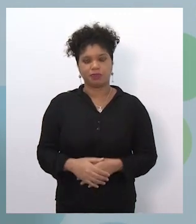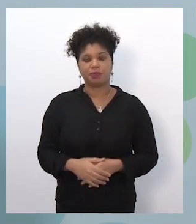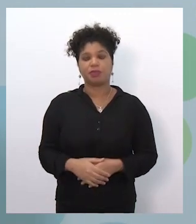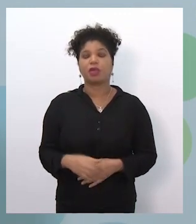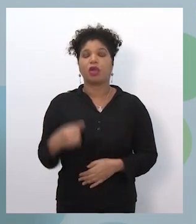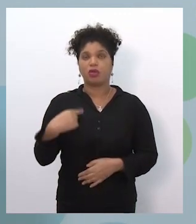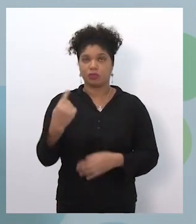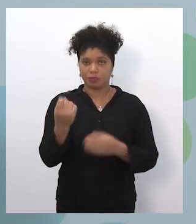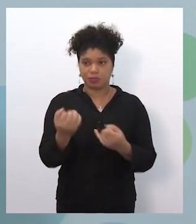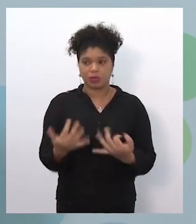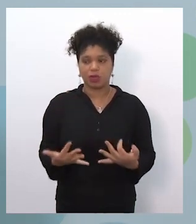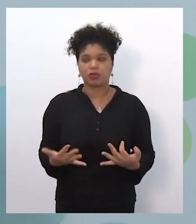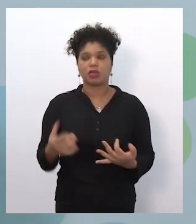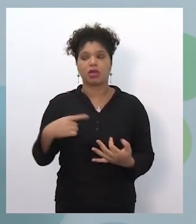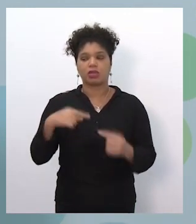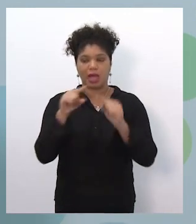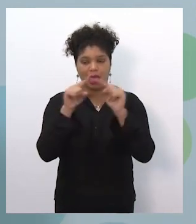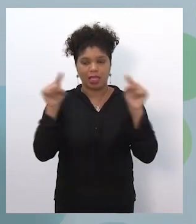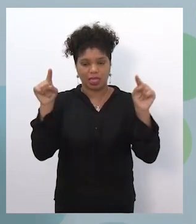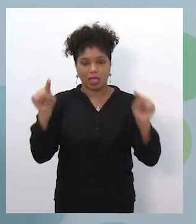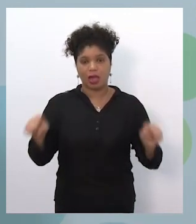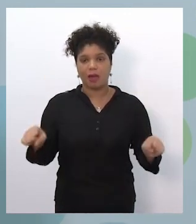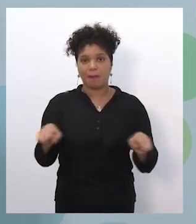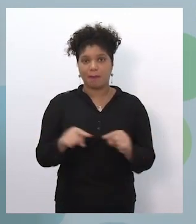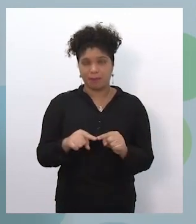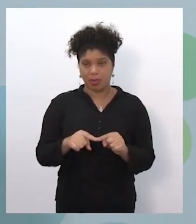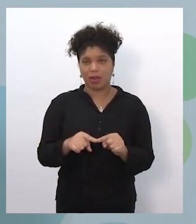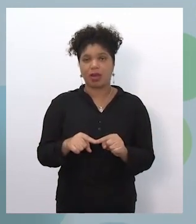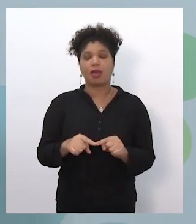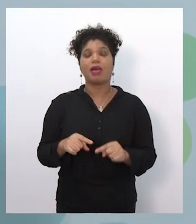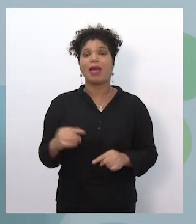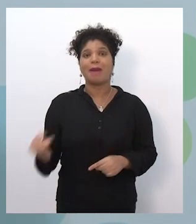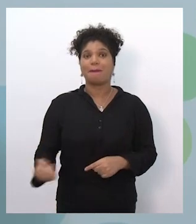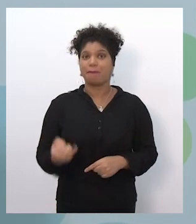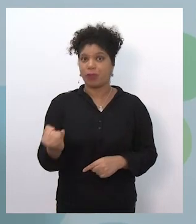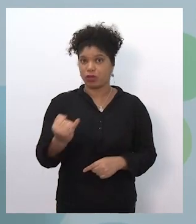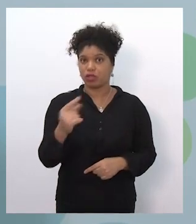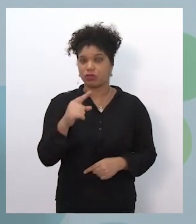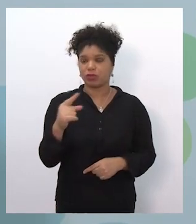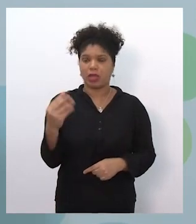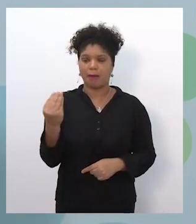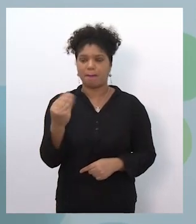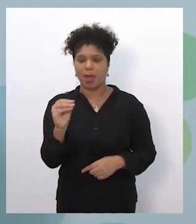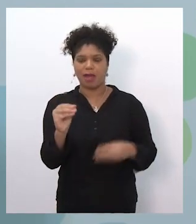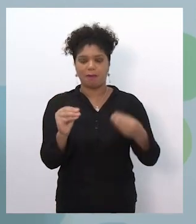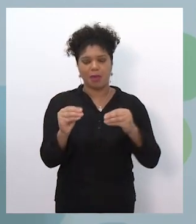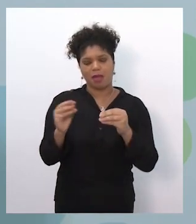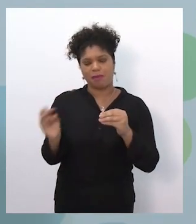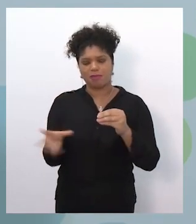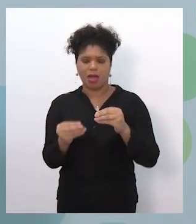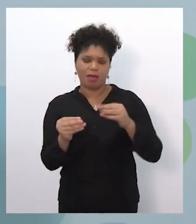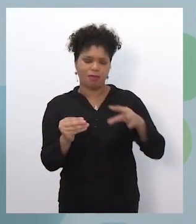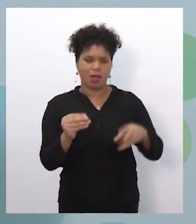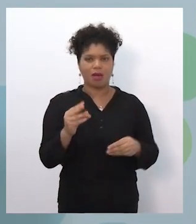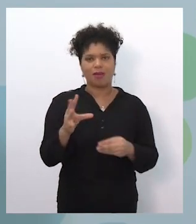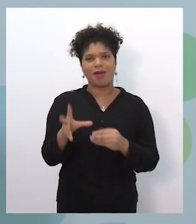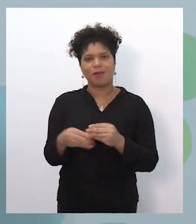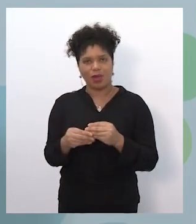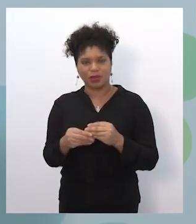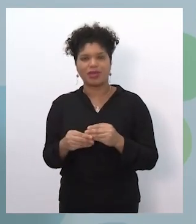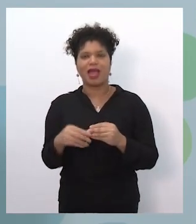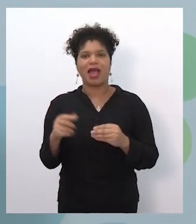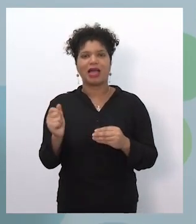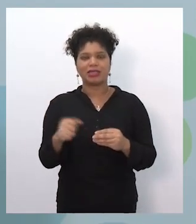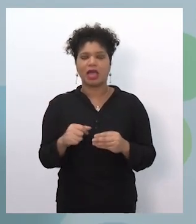atrás, né? A placa-mãe é o principal e os componentes que vocês vão colocando, né? Que vai fazendo